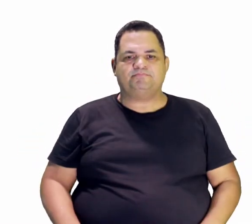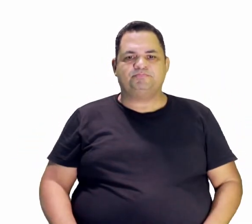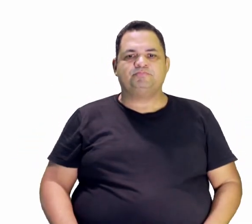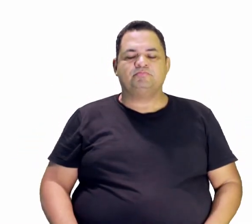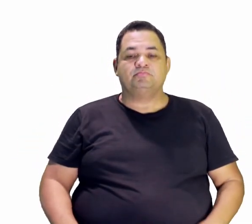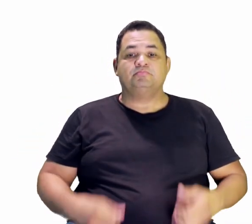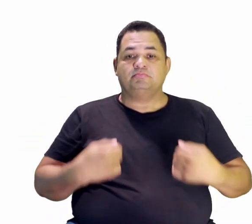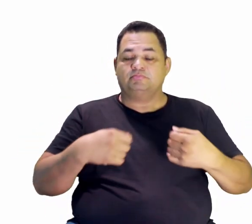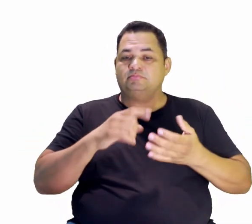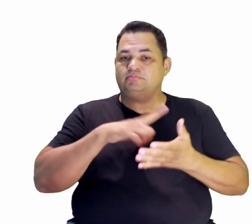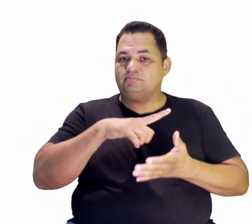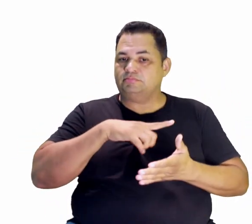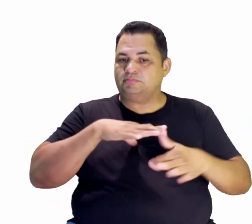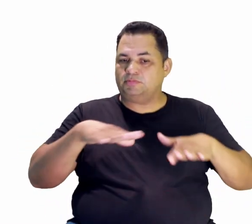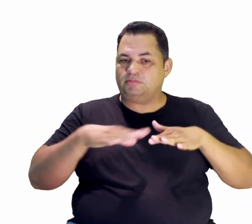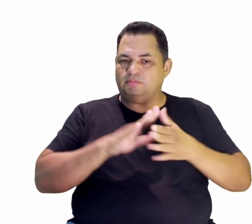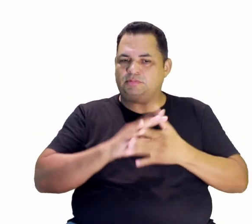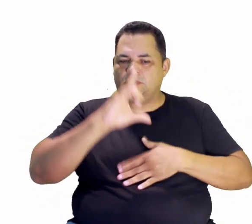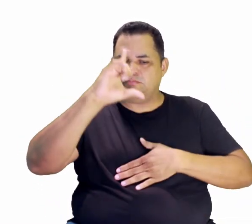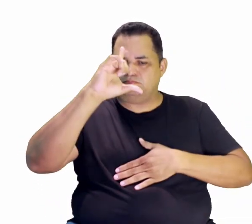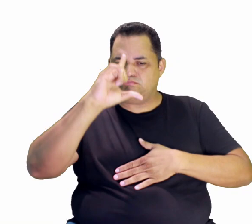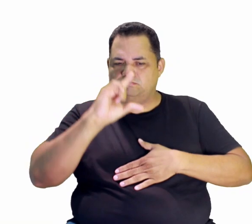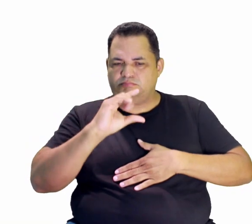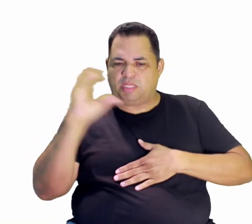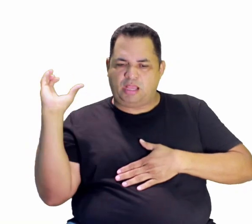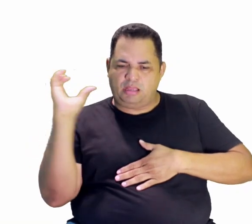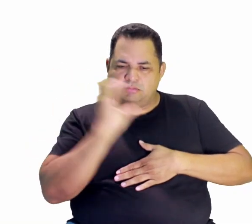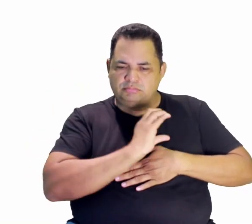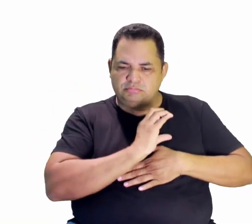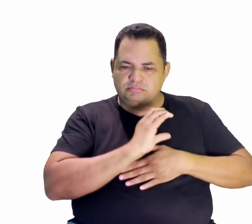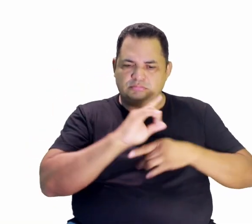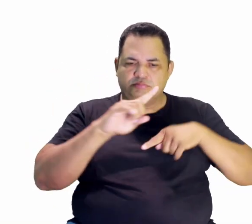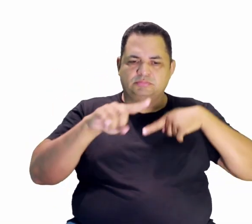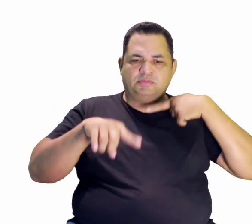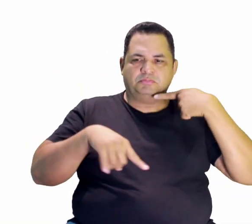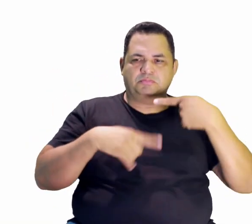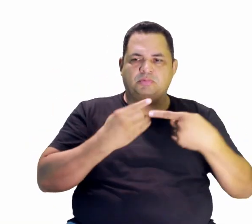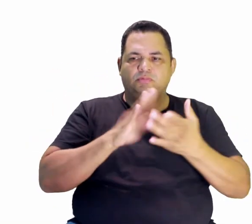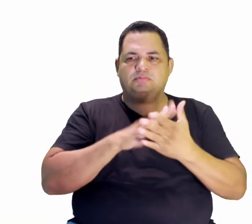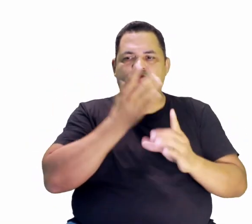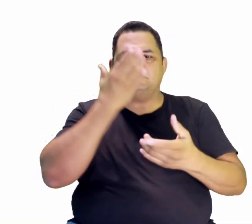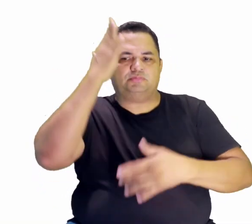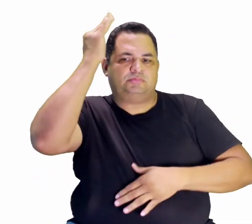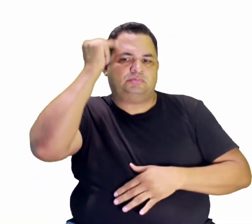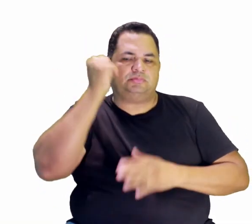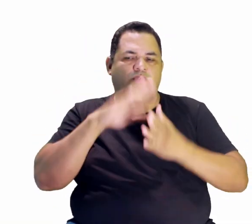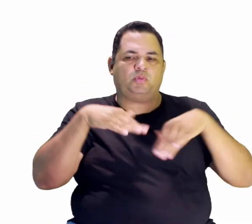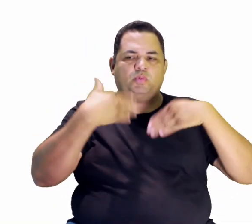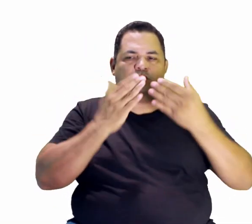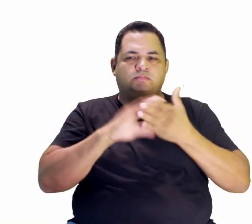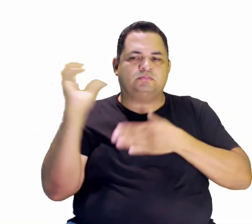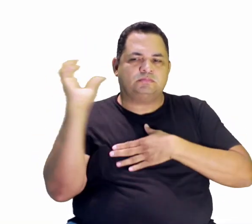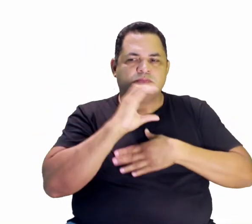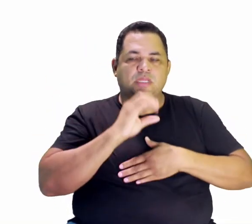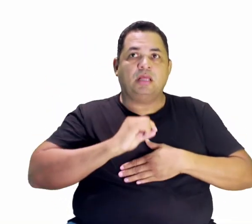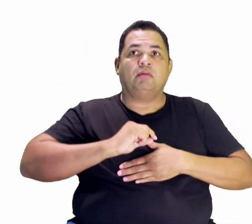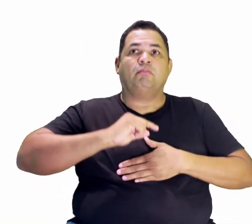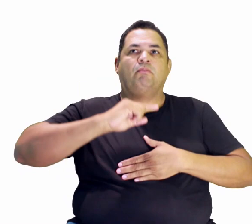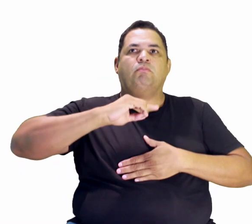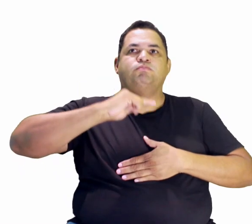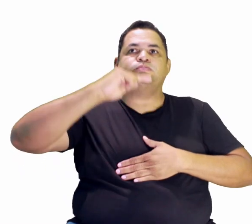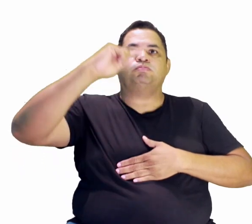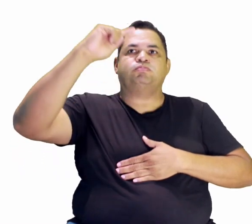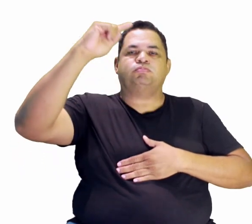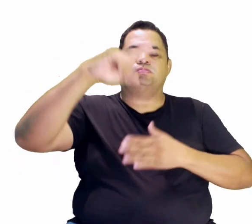Desde que o movimento seja em baixas velocidades. Mais tarde, nós vamos descobrir aí que quando a velocidade é muito alta, e